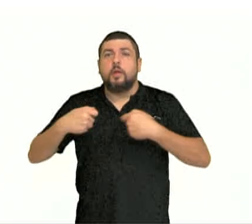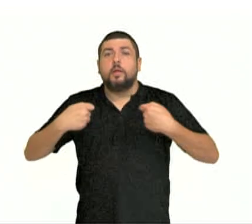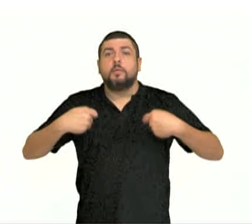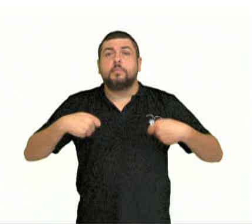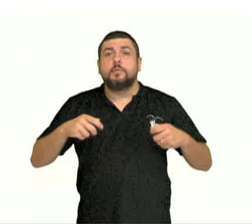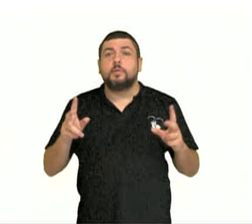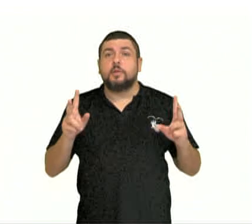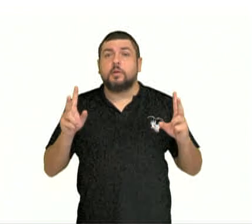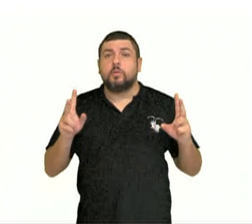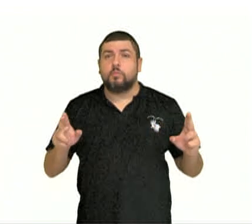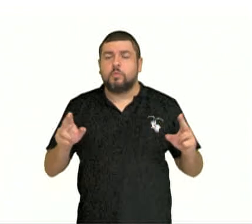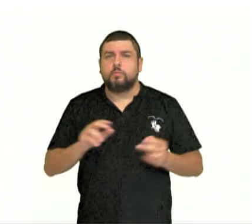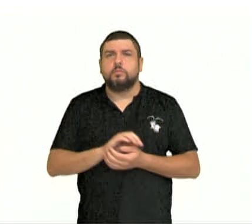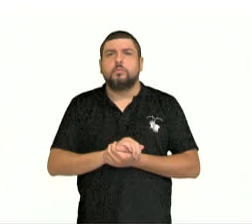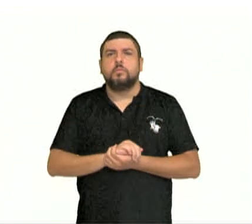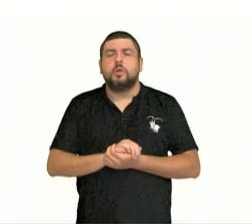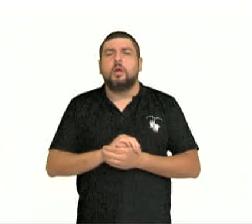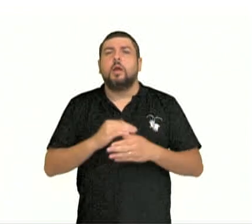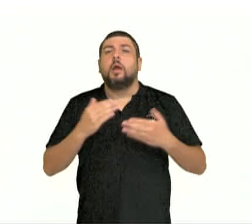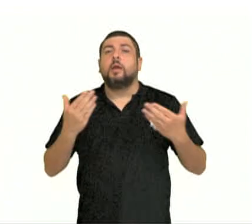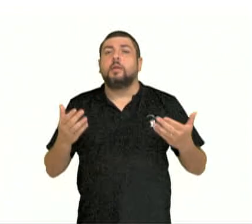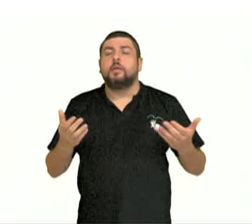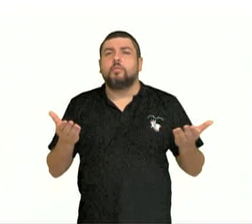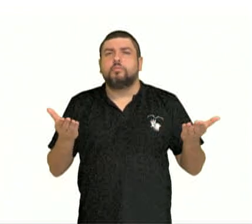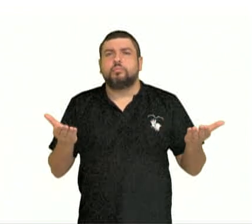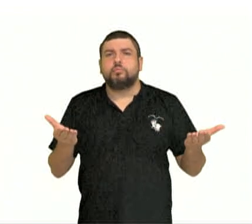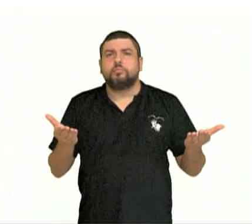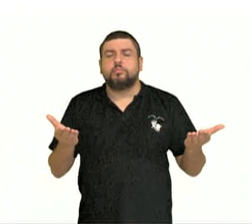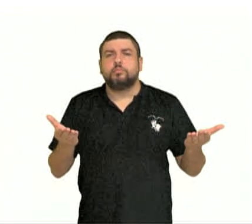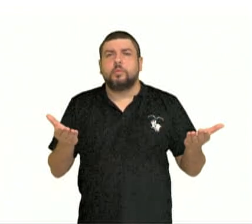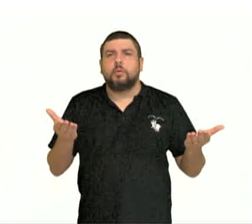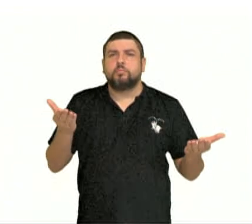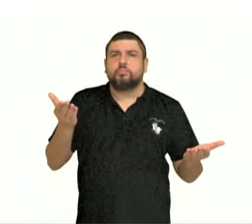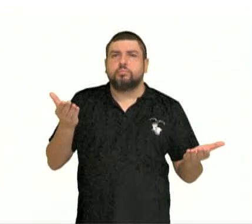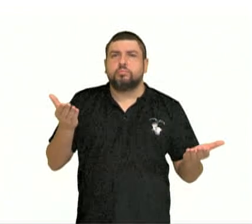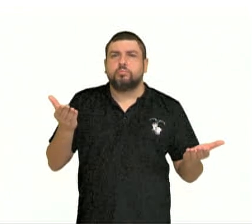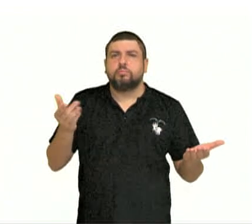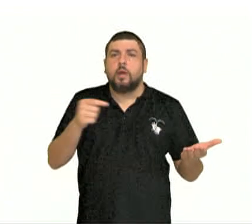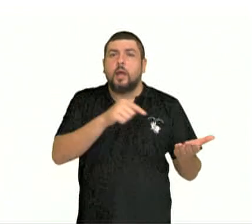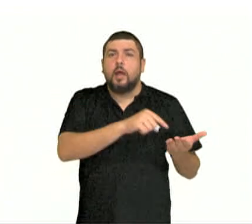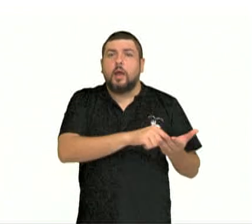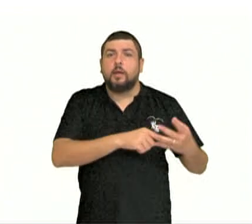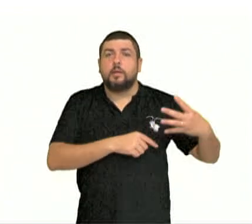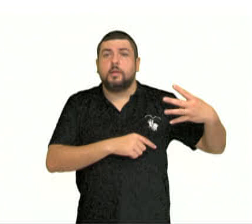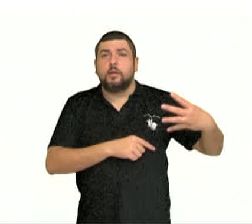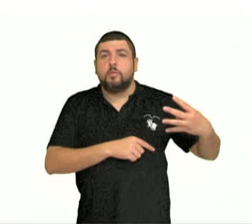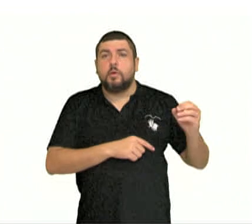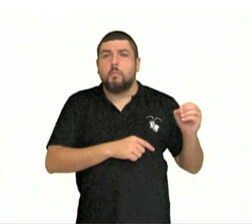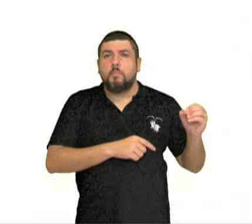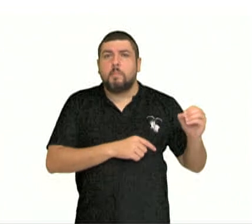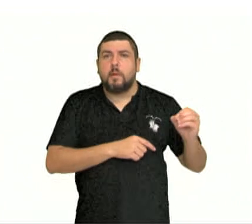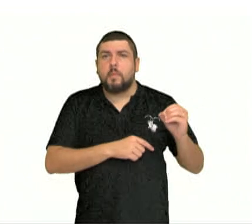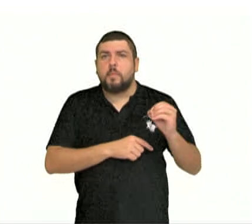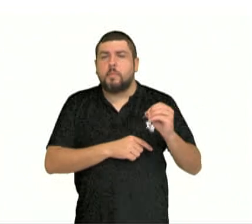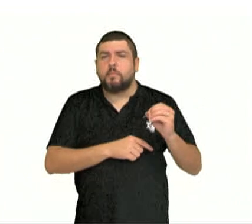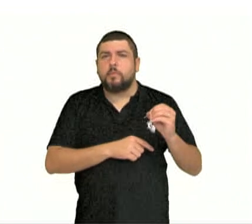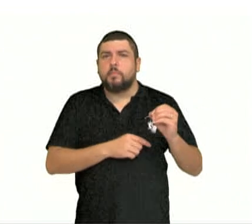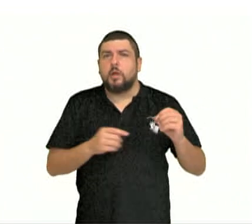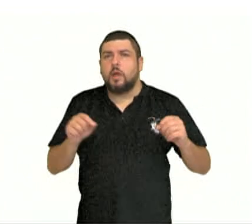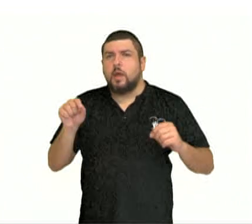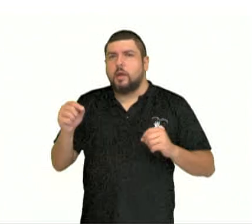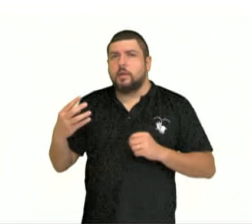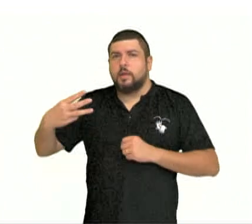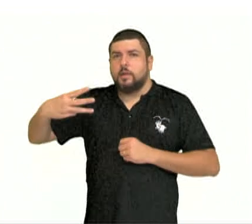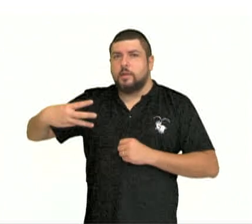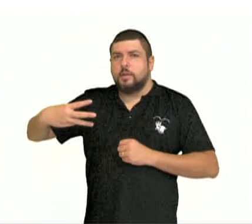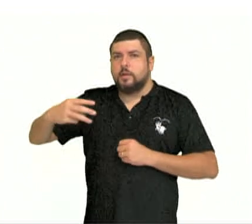essa balança, é necessário mais uma bolinha azul do lado direito, ficando dois